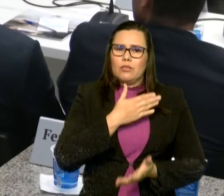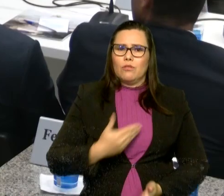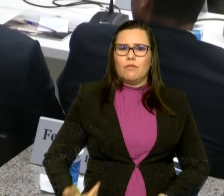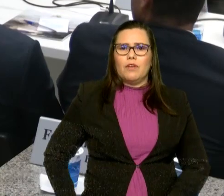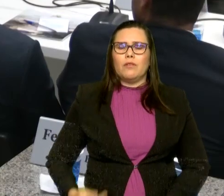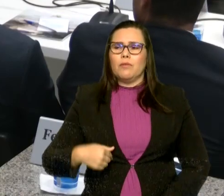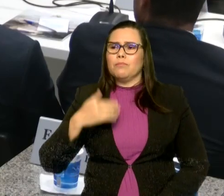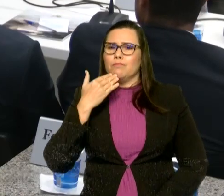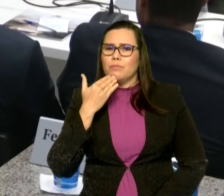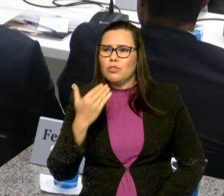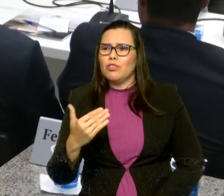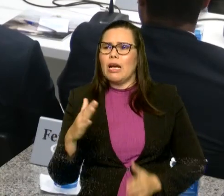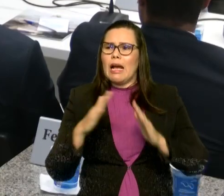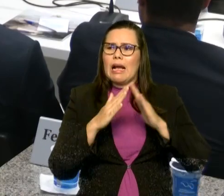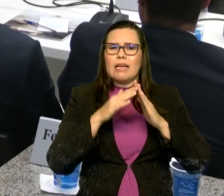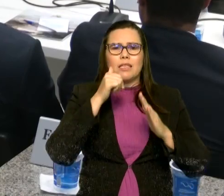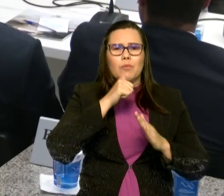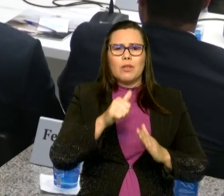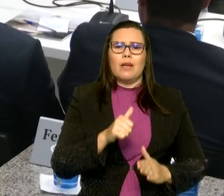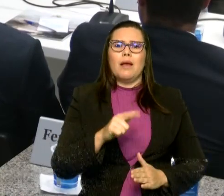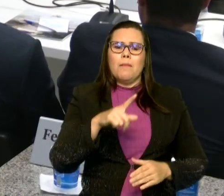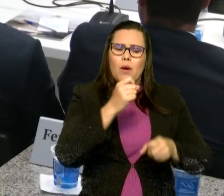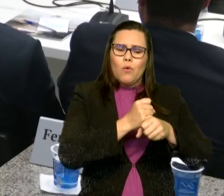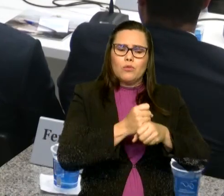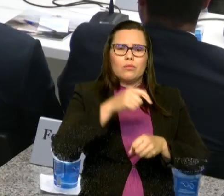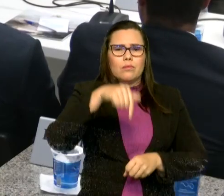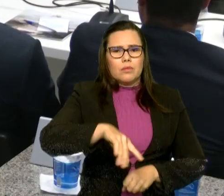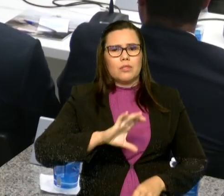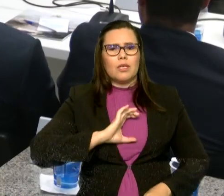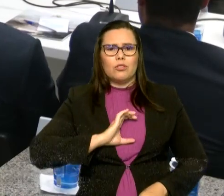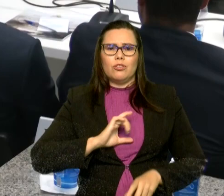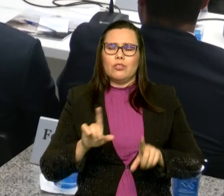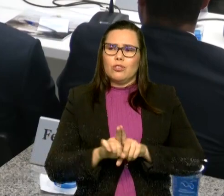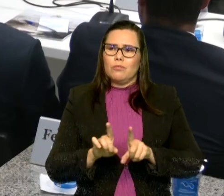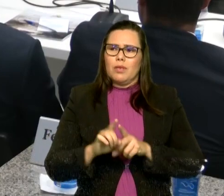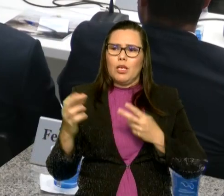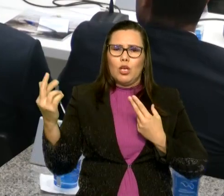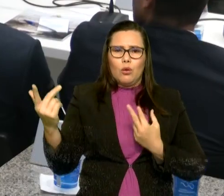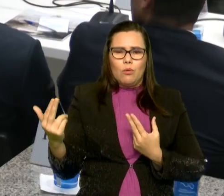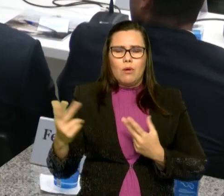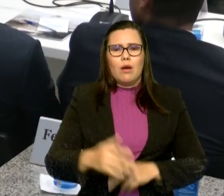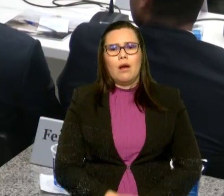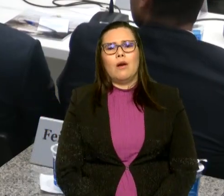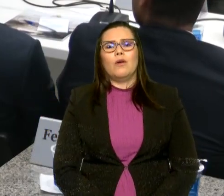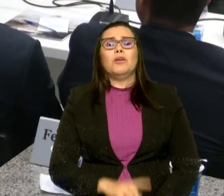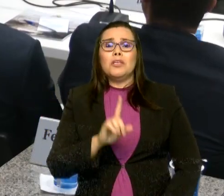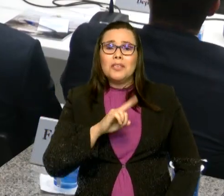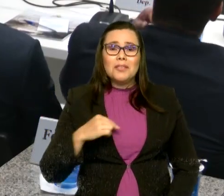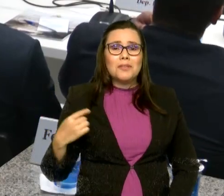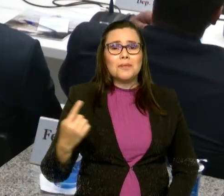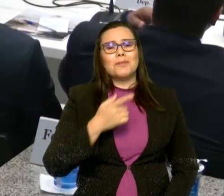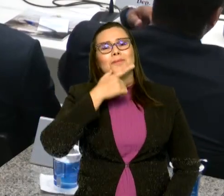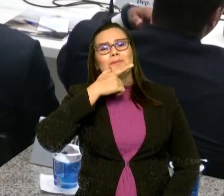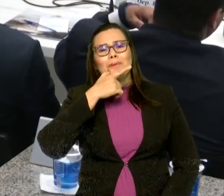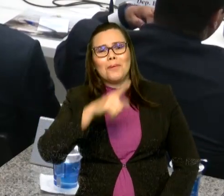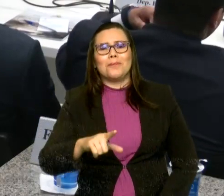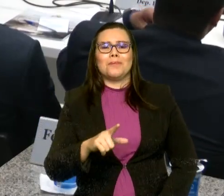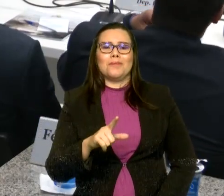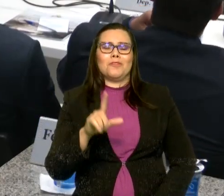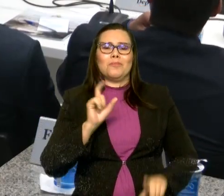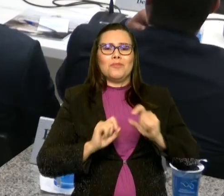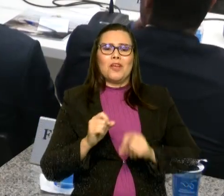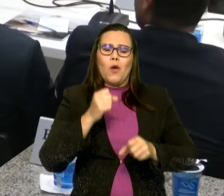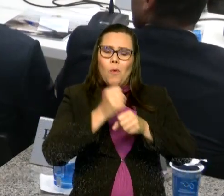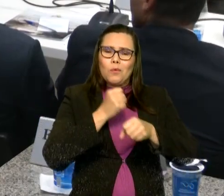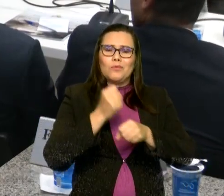e juntas nós duas ao governador, junto com toda essa casa, nós conseguimos trazer a Casa da Mulher, que será